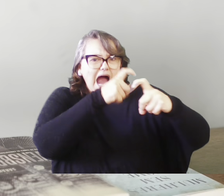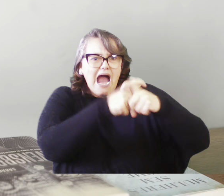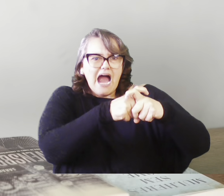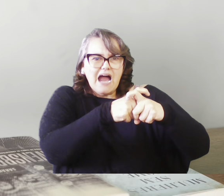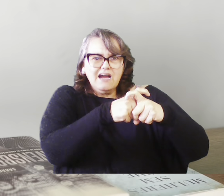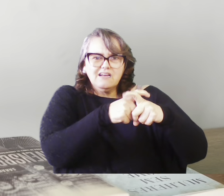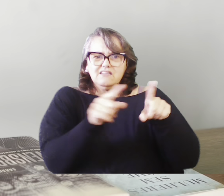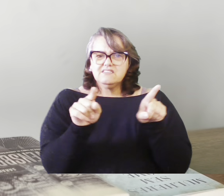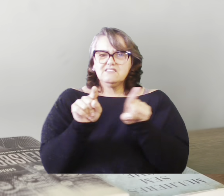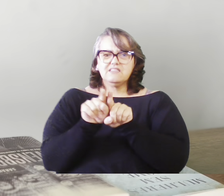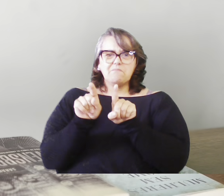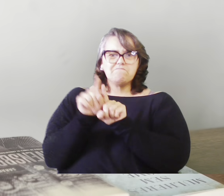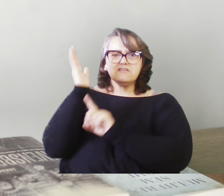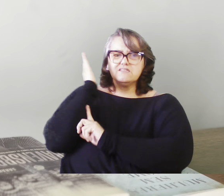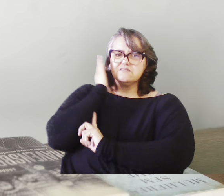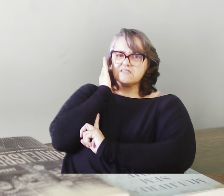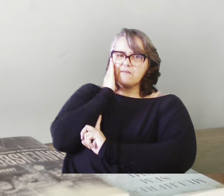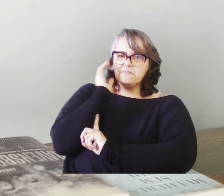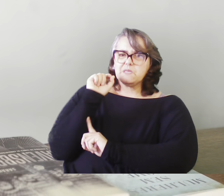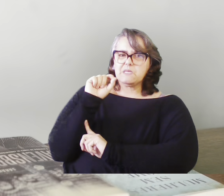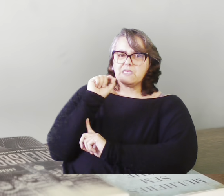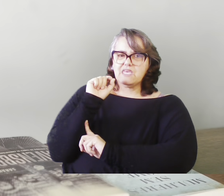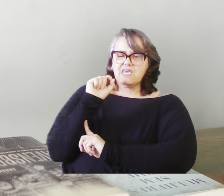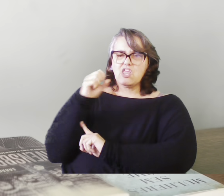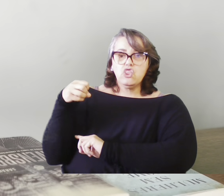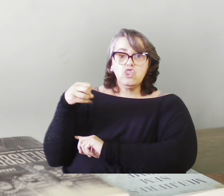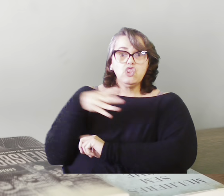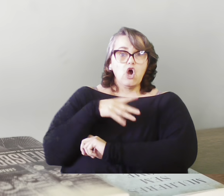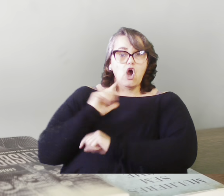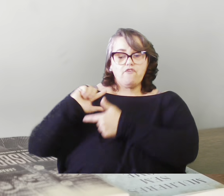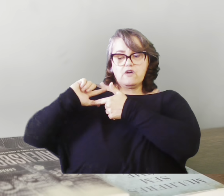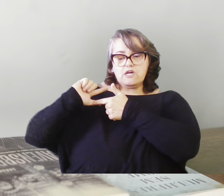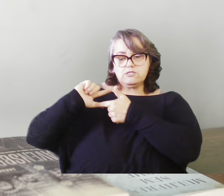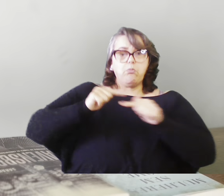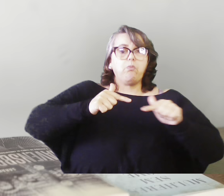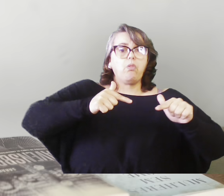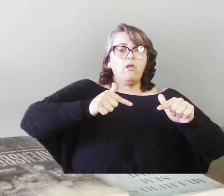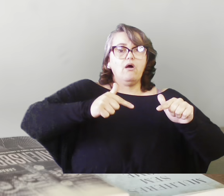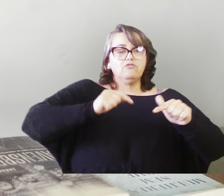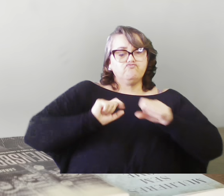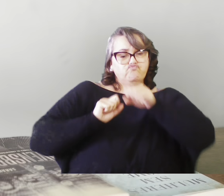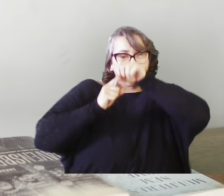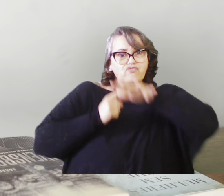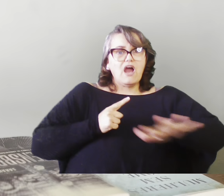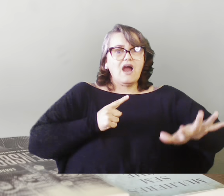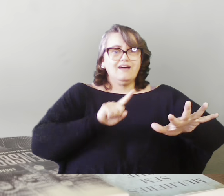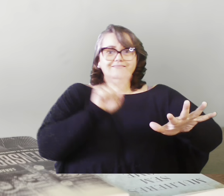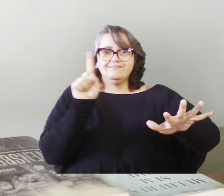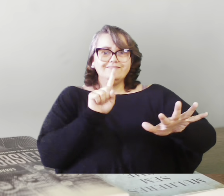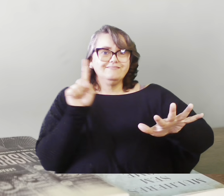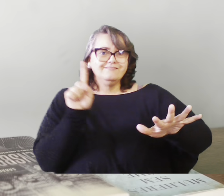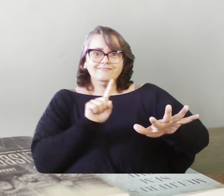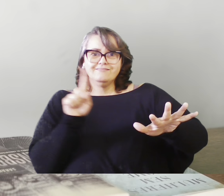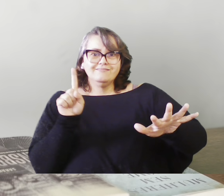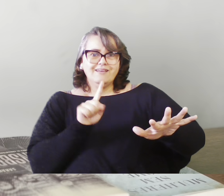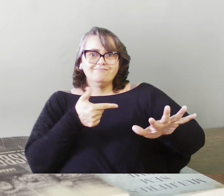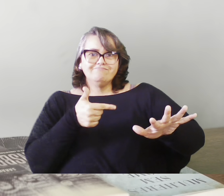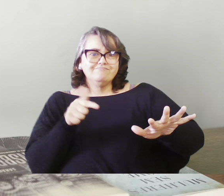manifestações nazistas, a gente também sabe que as novas gerações, né, elas